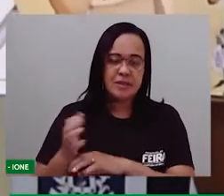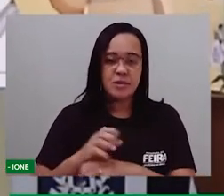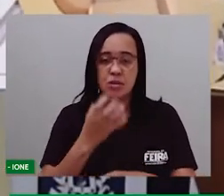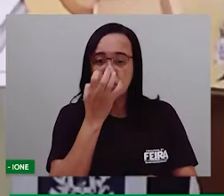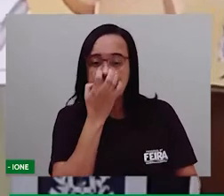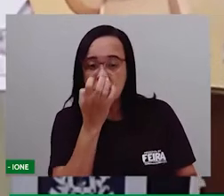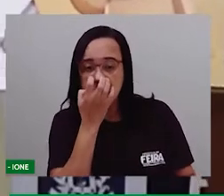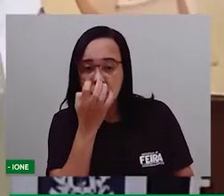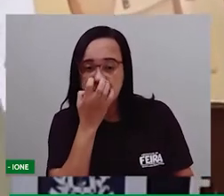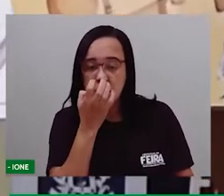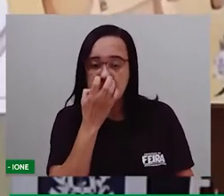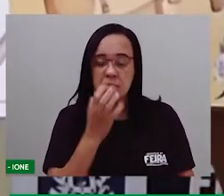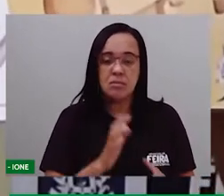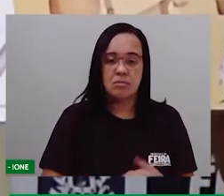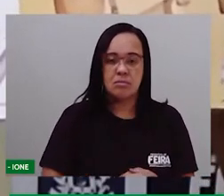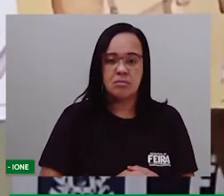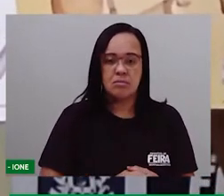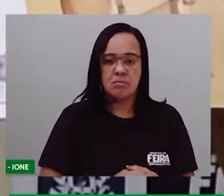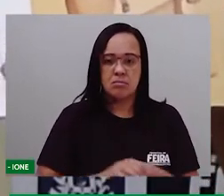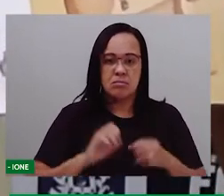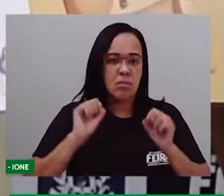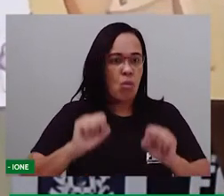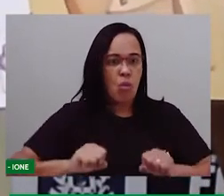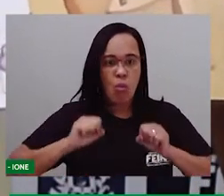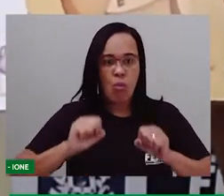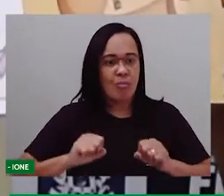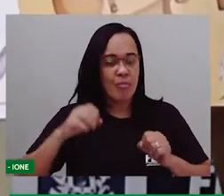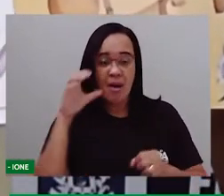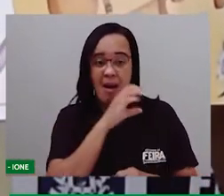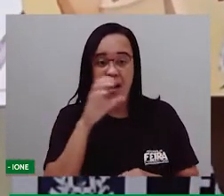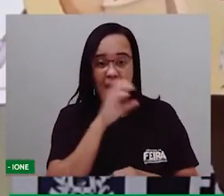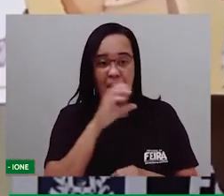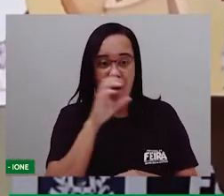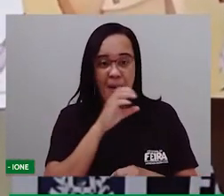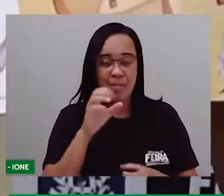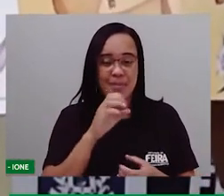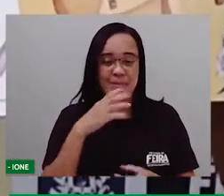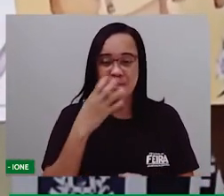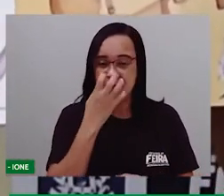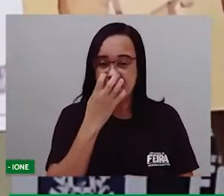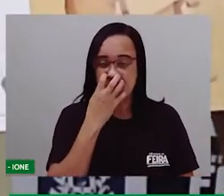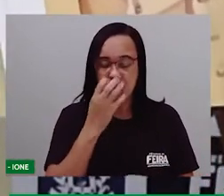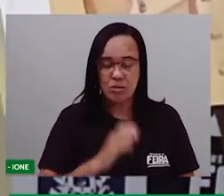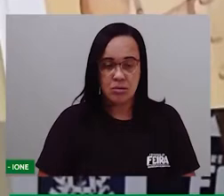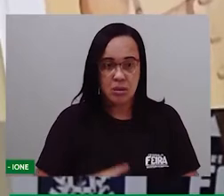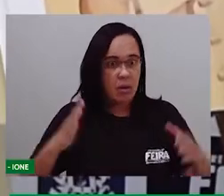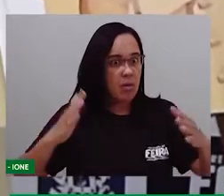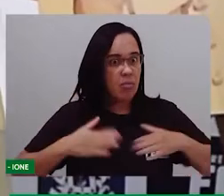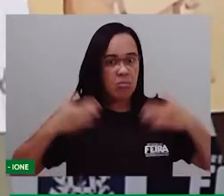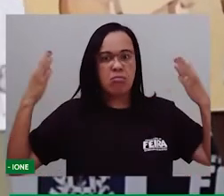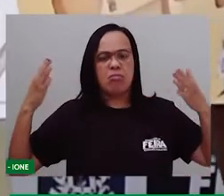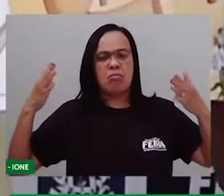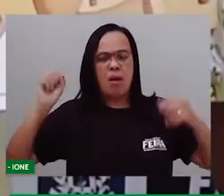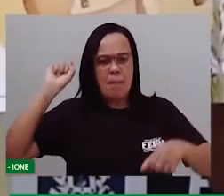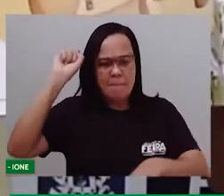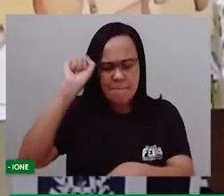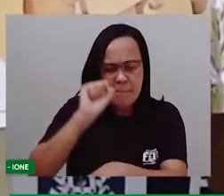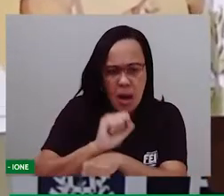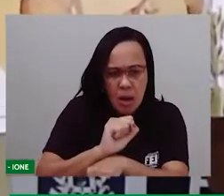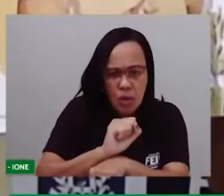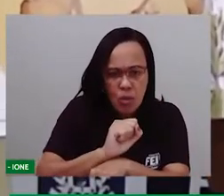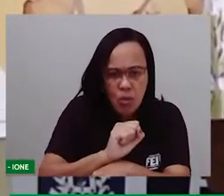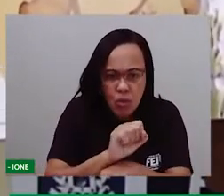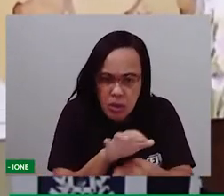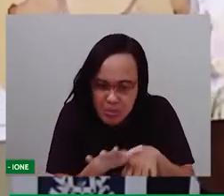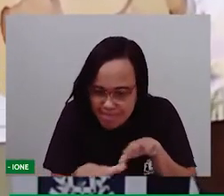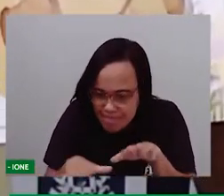carro cozinha na minha frente e de repente ele parou e começou a